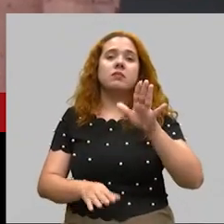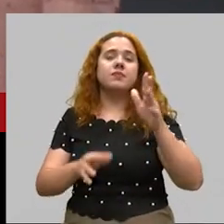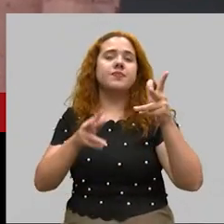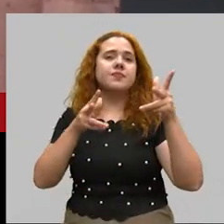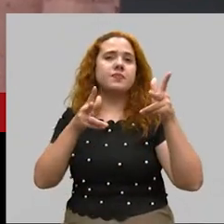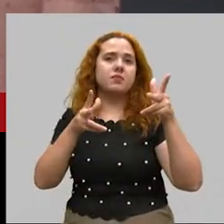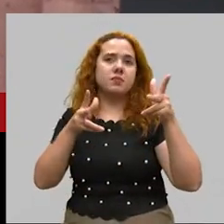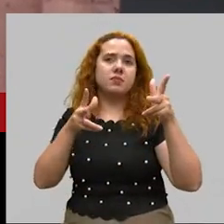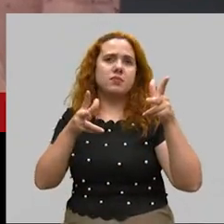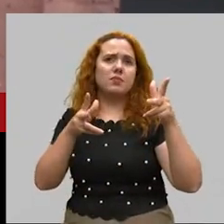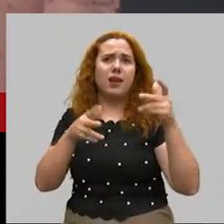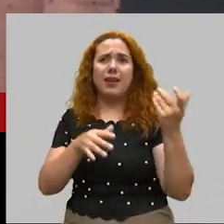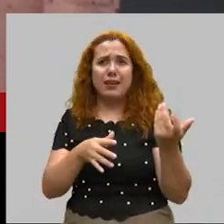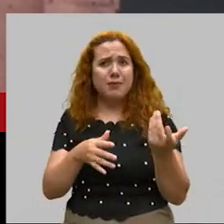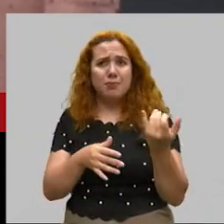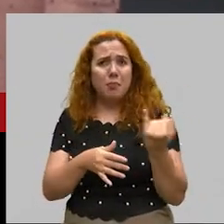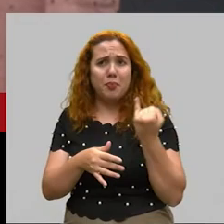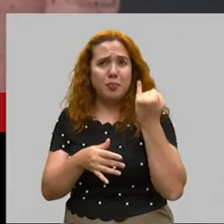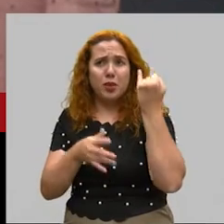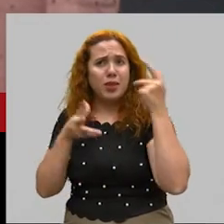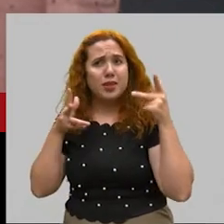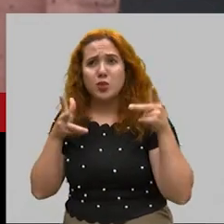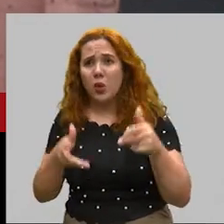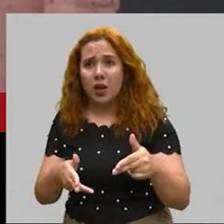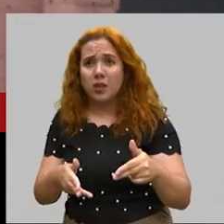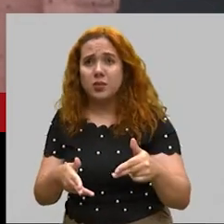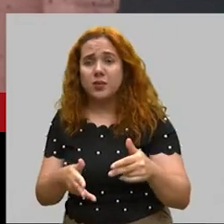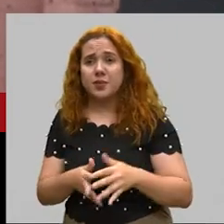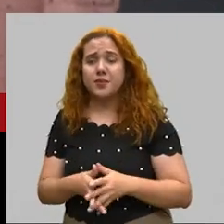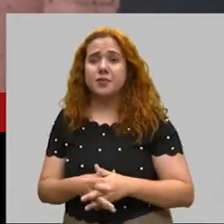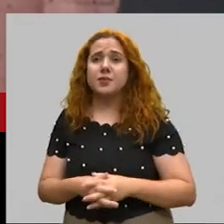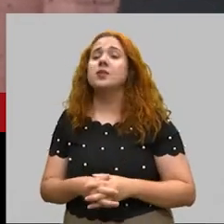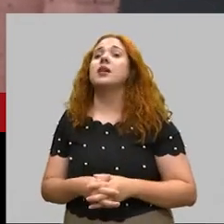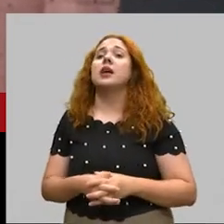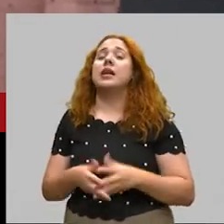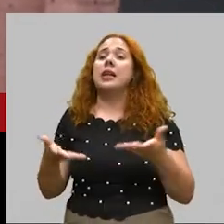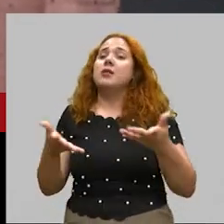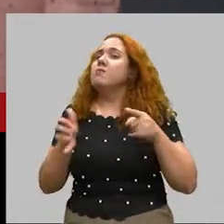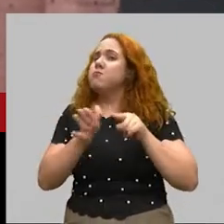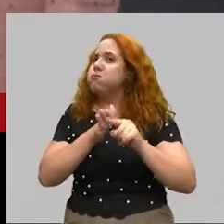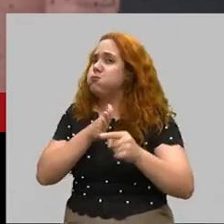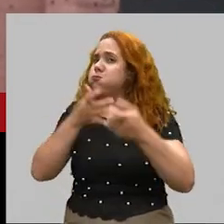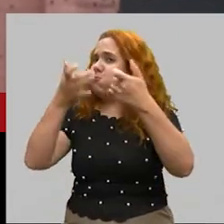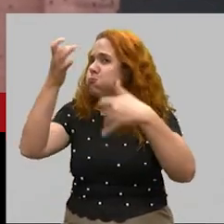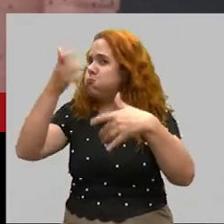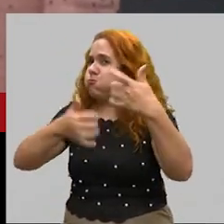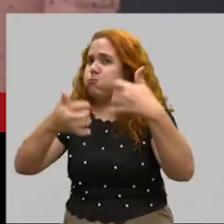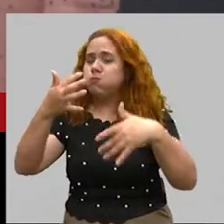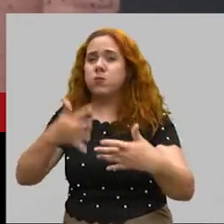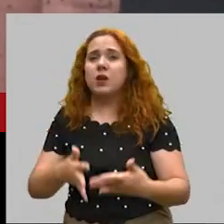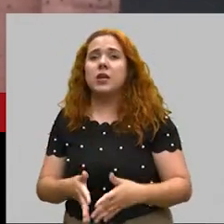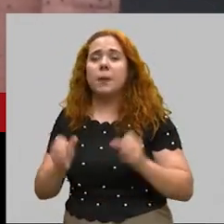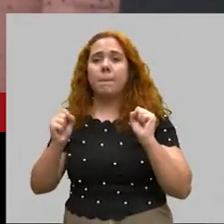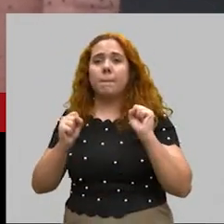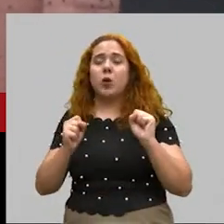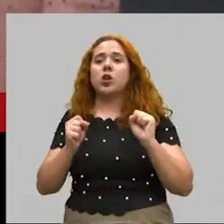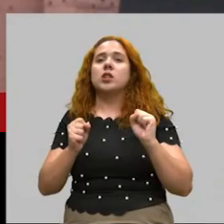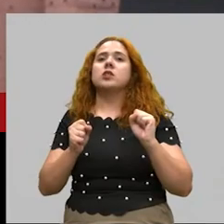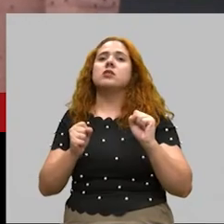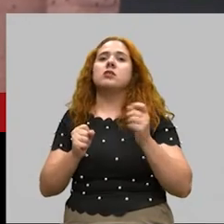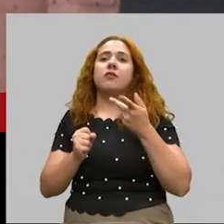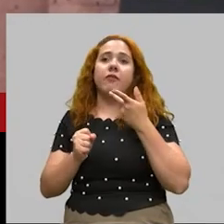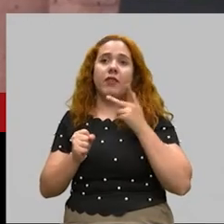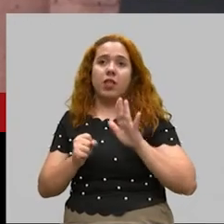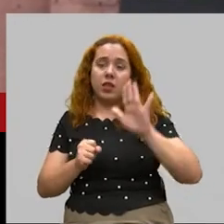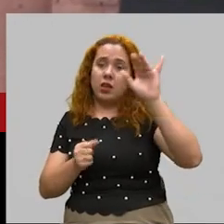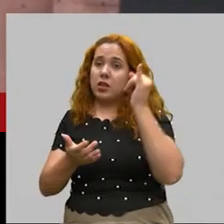público ele ainda é mais importante porque ele é muito muito denso Então quem quiser fazer uso da palavra daqui a pouco nós vamos pegar as